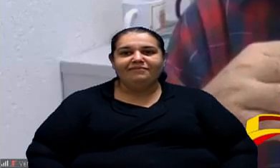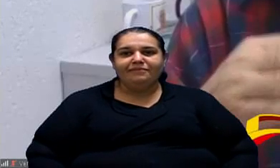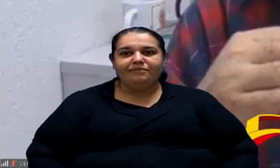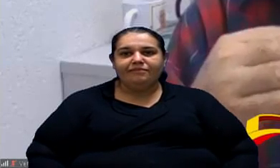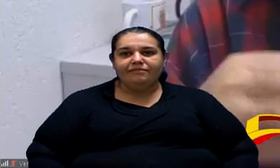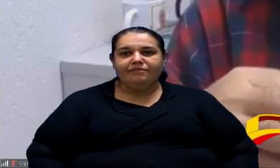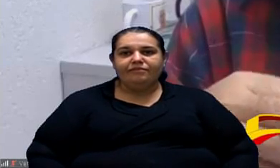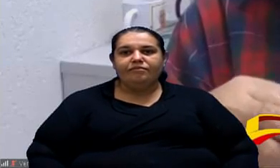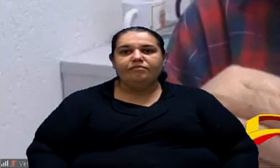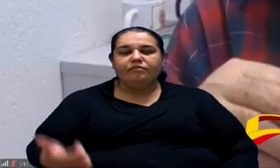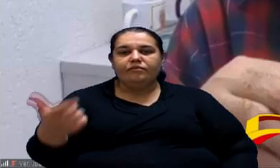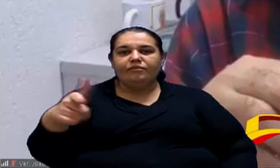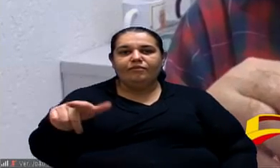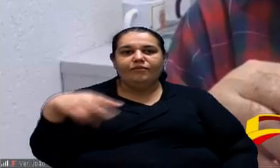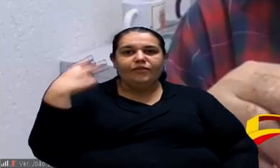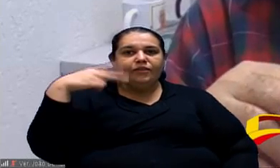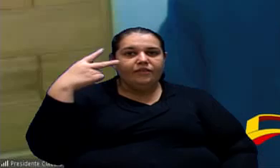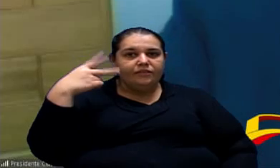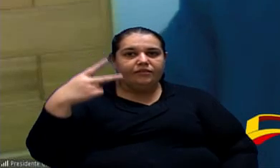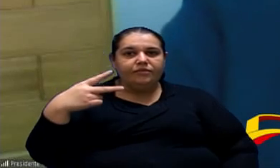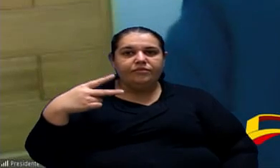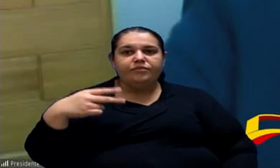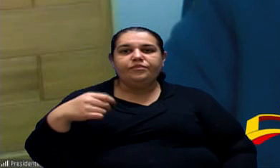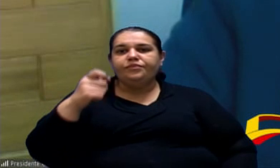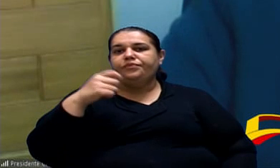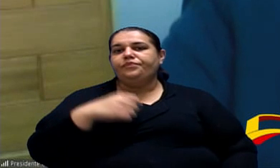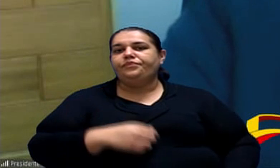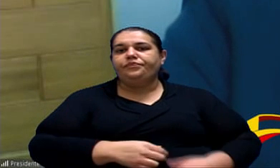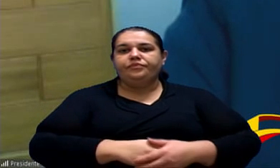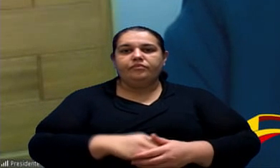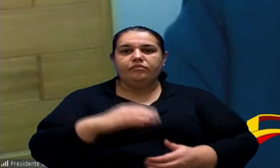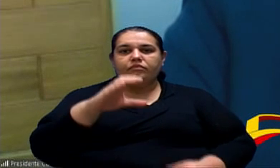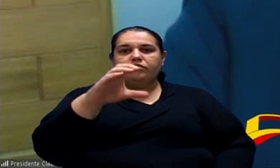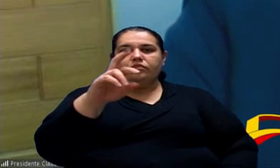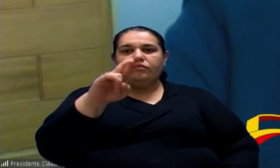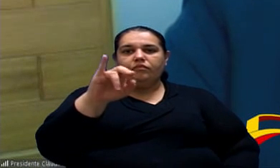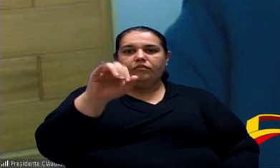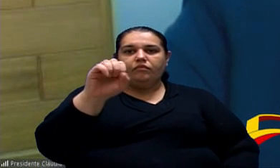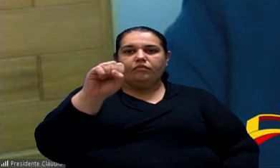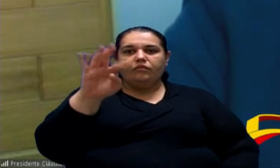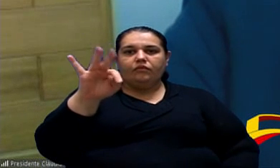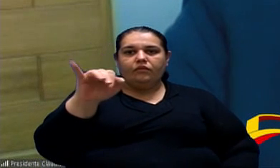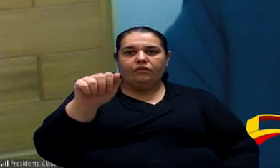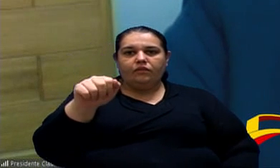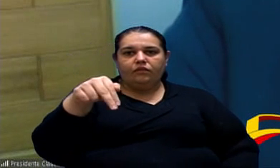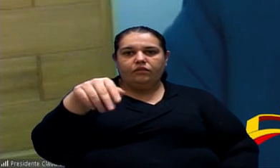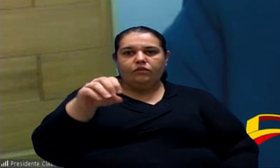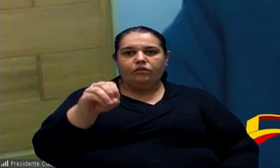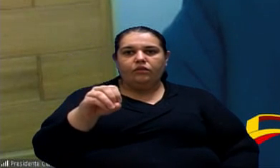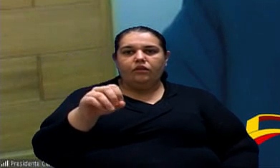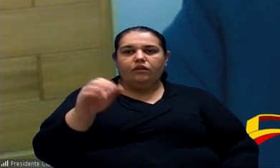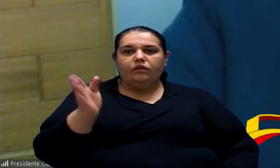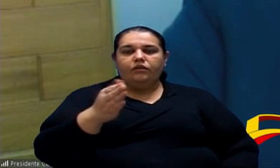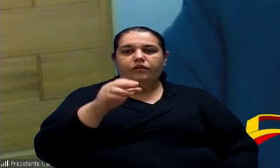Obrigado. O próximo vereador inscrito, vereador Cristiano, depois tem o vereador Fernando Dini.